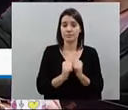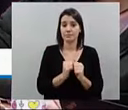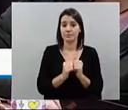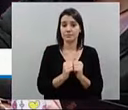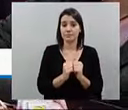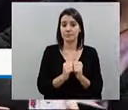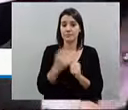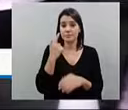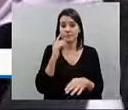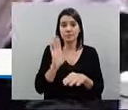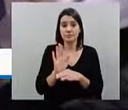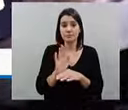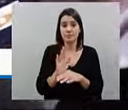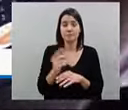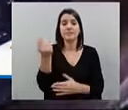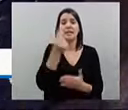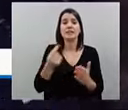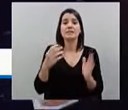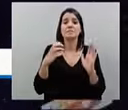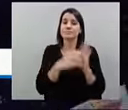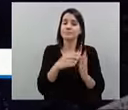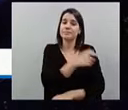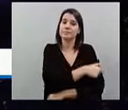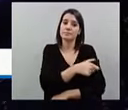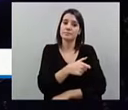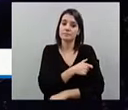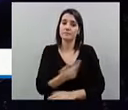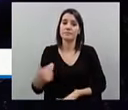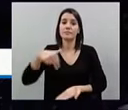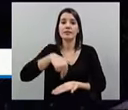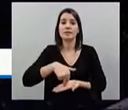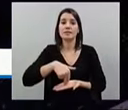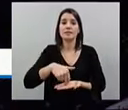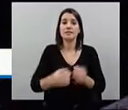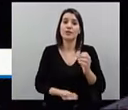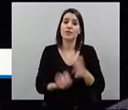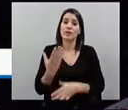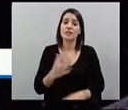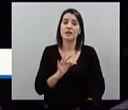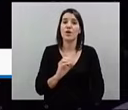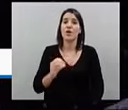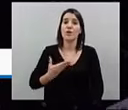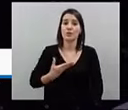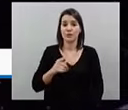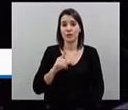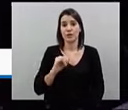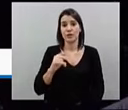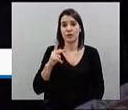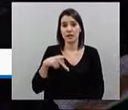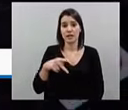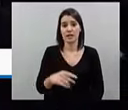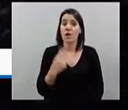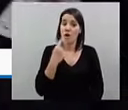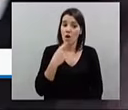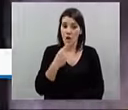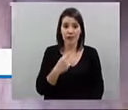quais são os logotipos das entidades que estavam presentes na fundação da Foodlink. E, mais uma vez, o município de Oeiras não é um deles.